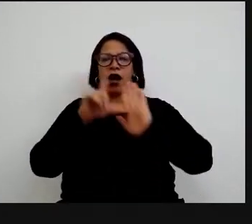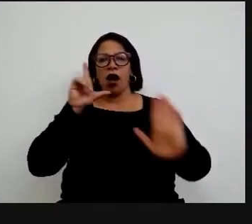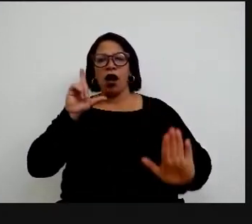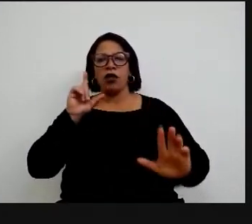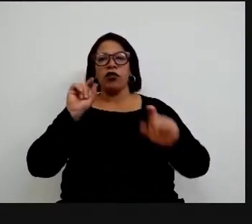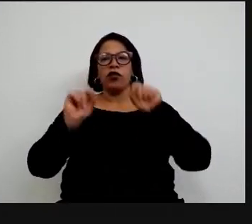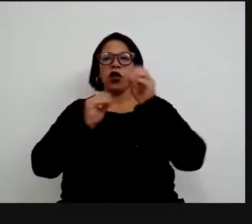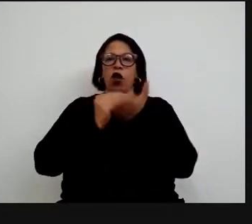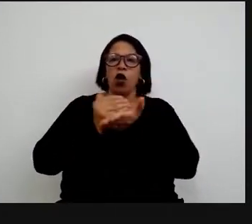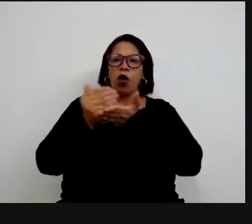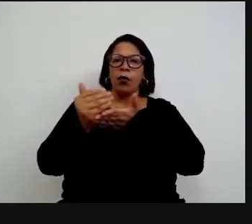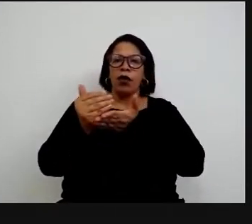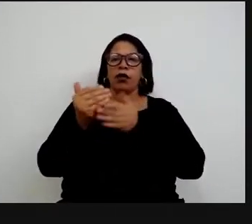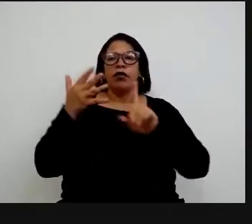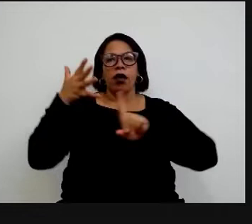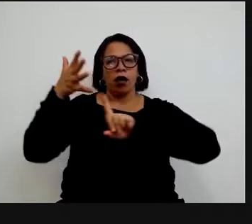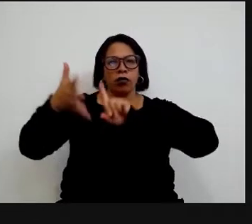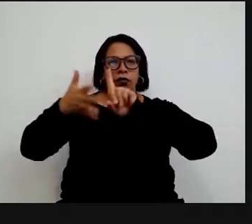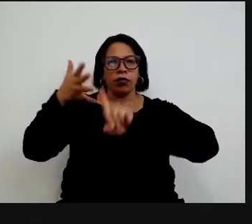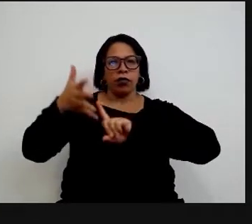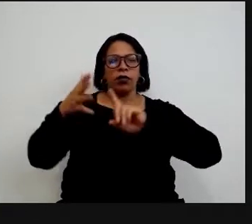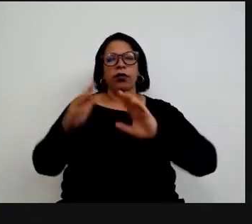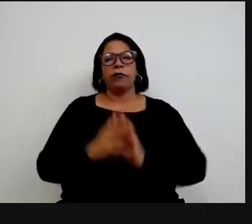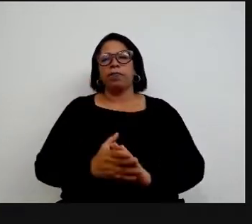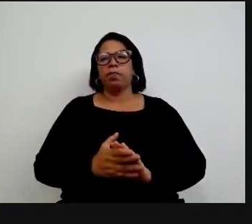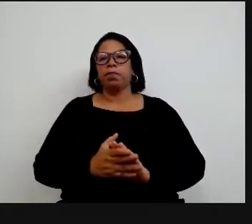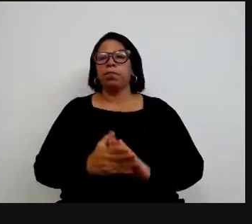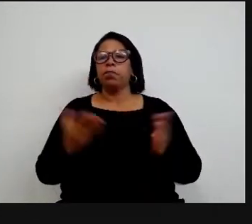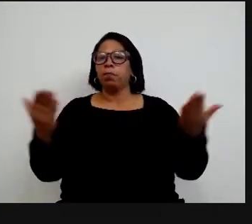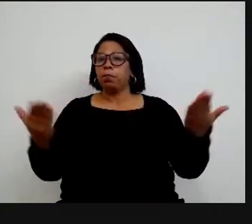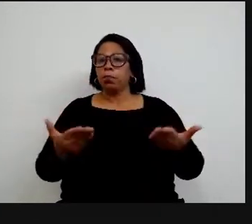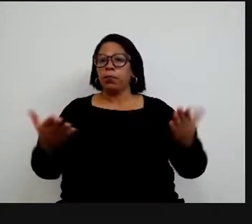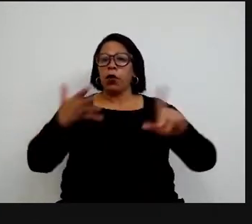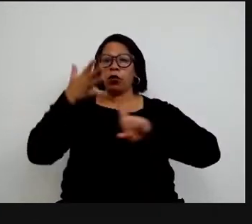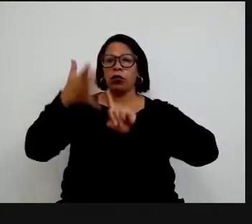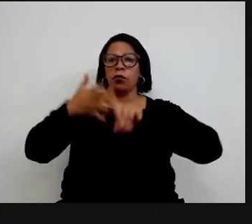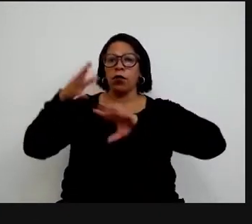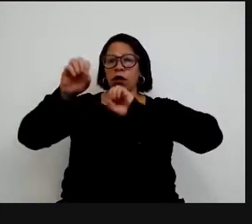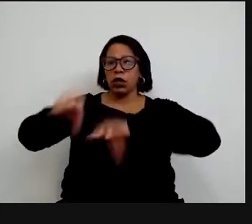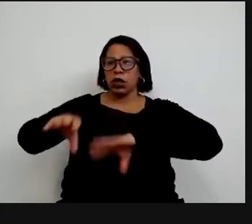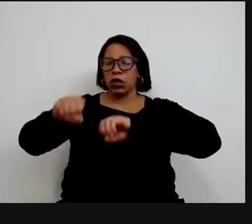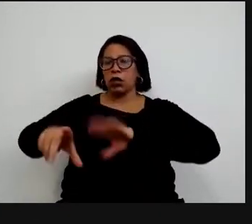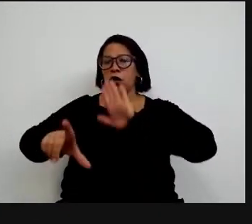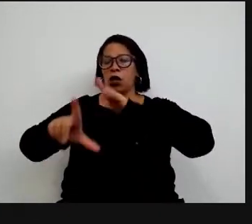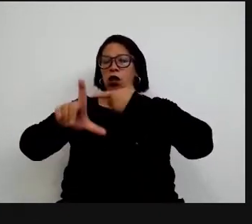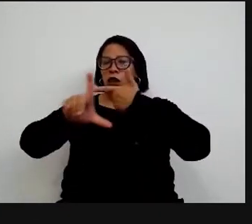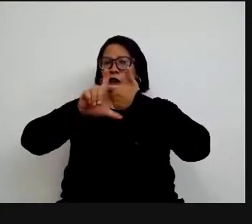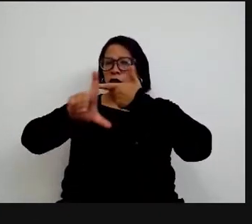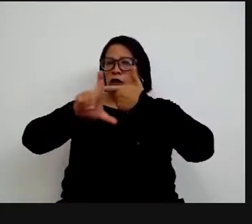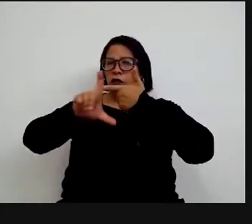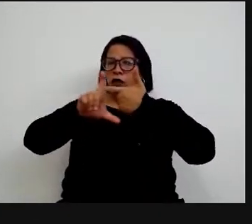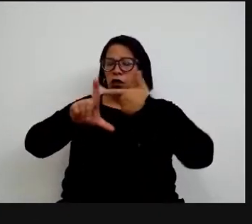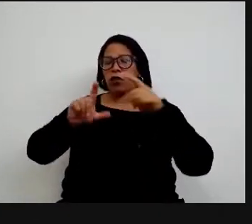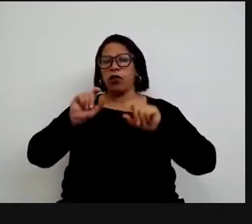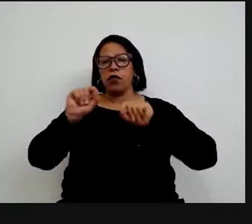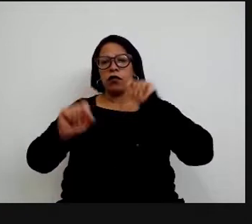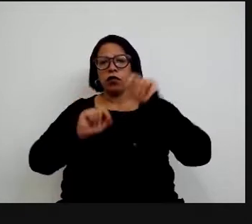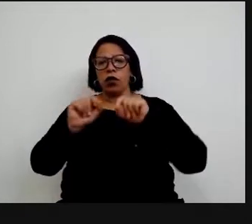da gente começar. O Seminário de Educação Legislativa e